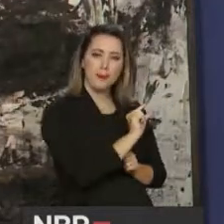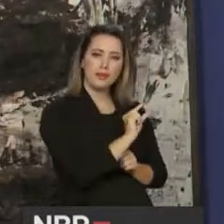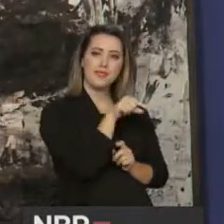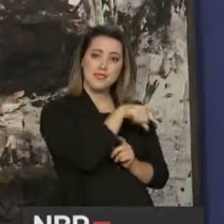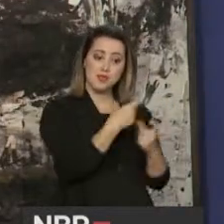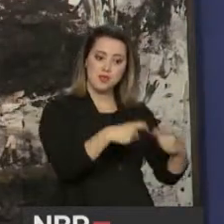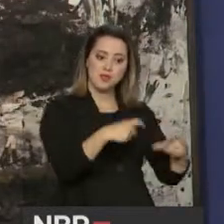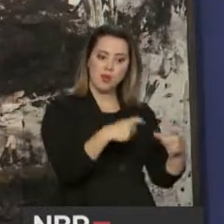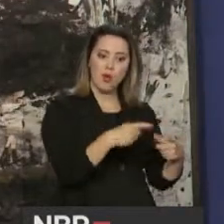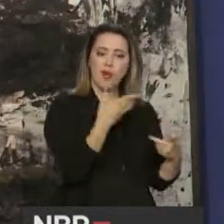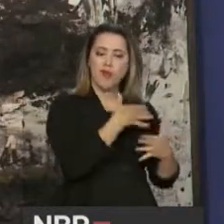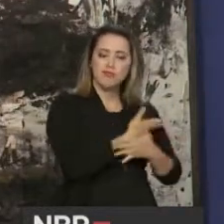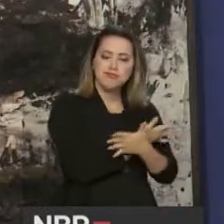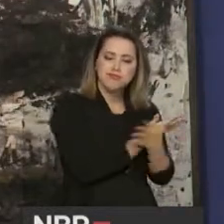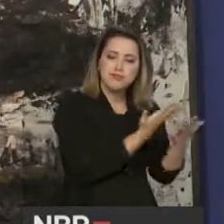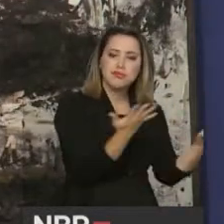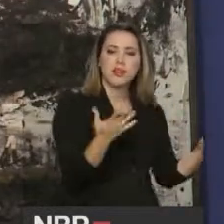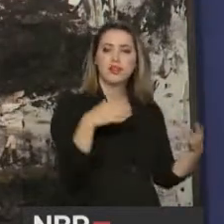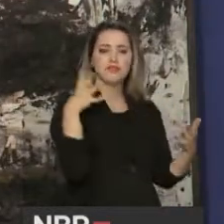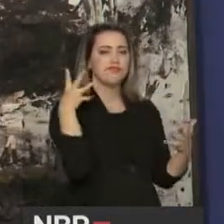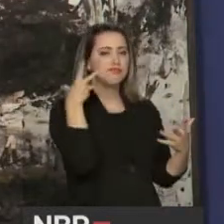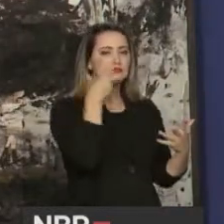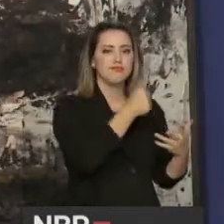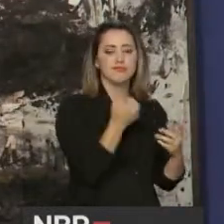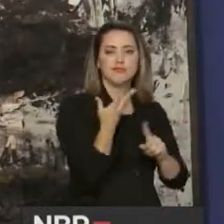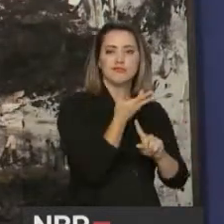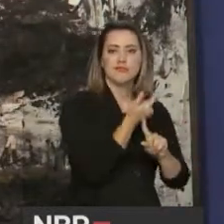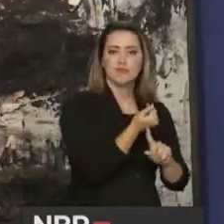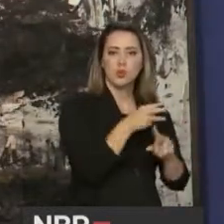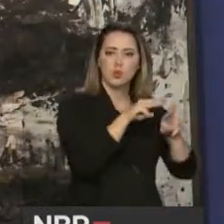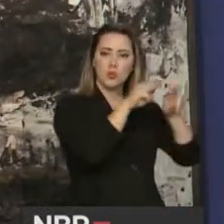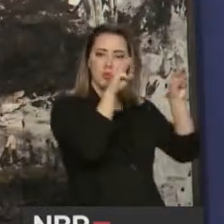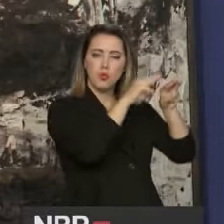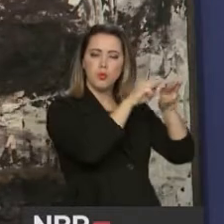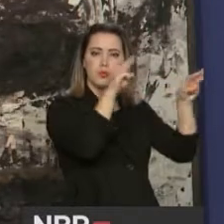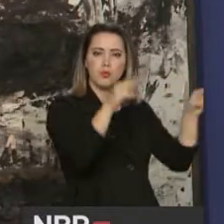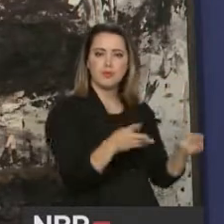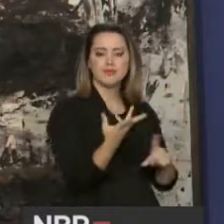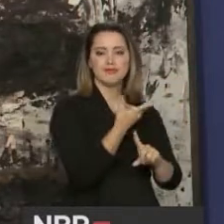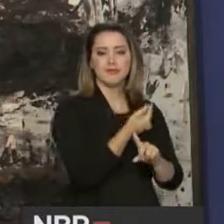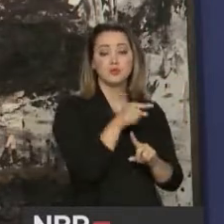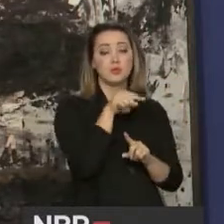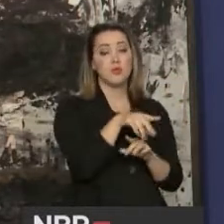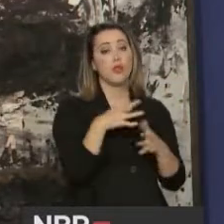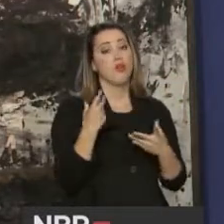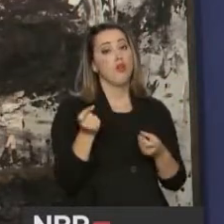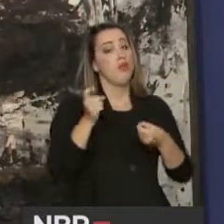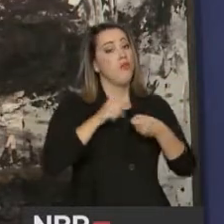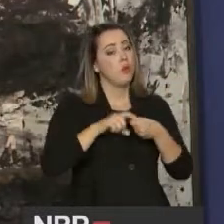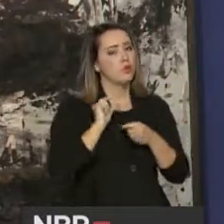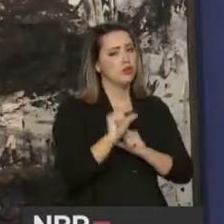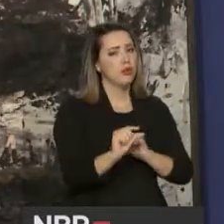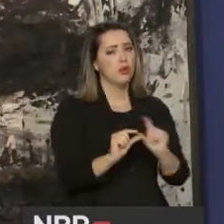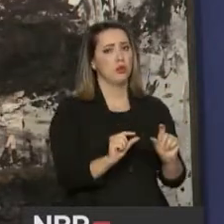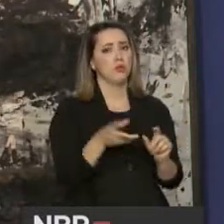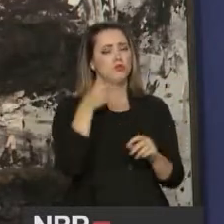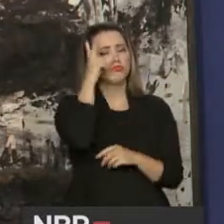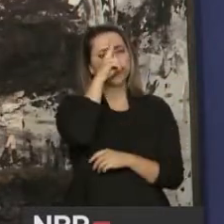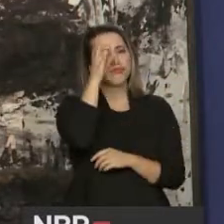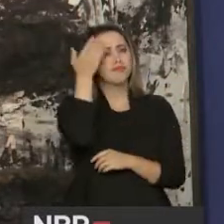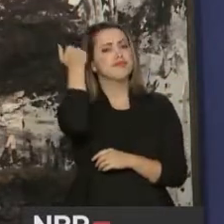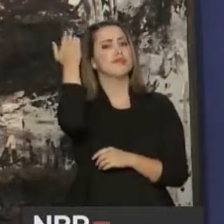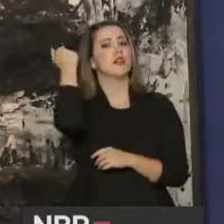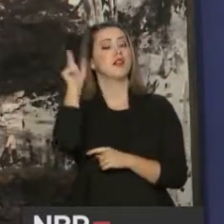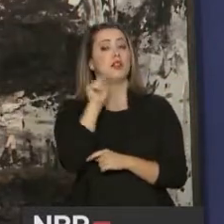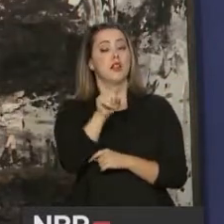desse palácio imenso, que é um verdadeiro museu de arte, né, que a gente vai falar ao longo do programa. Voltando um pouquinho na história, a gente